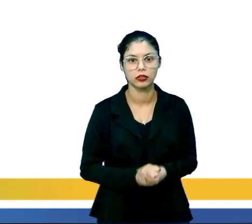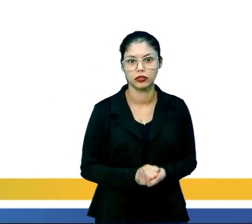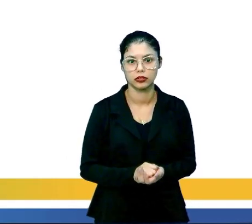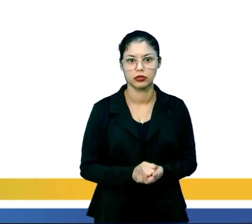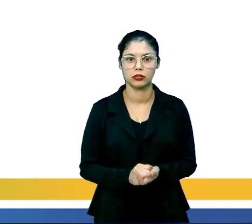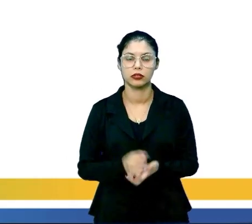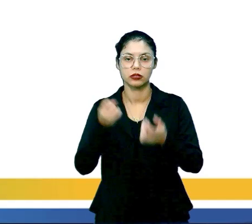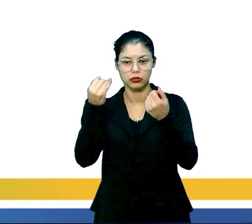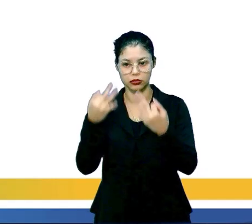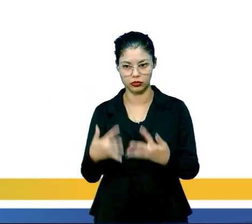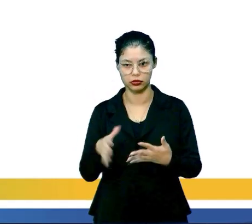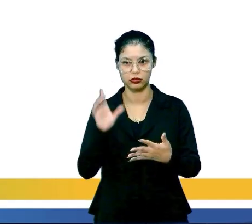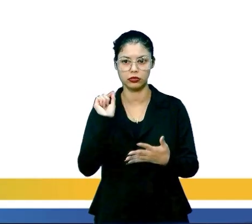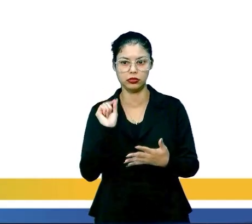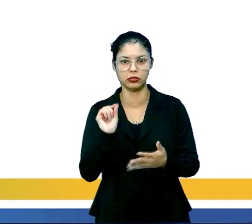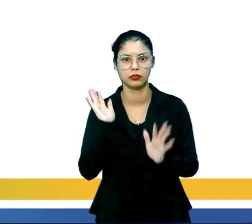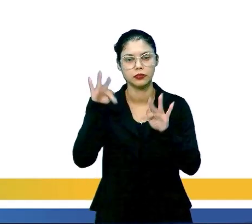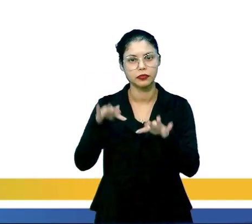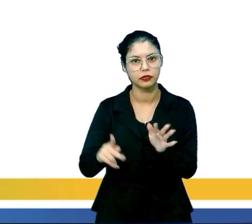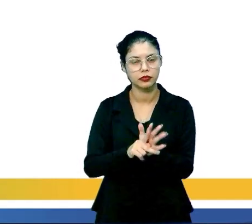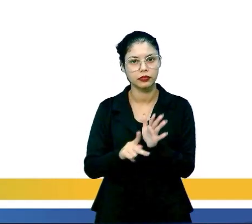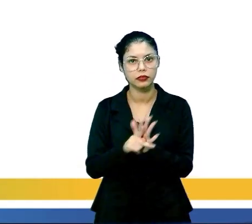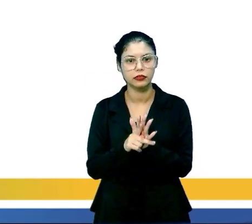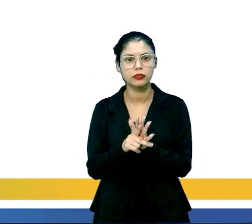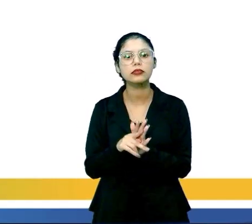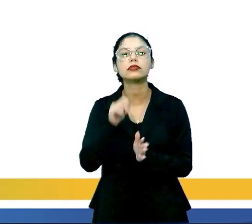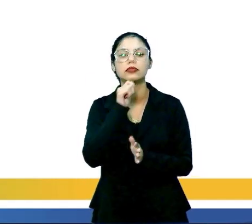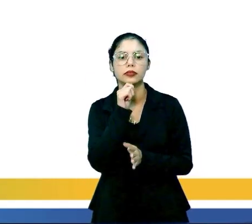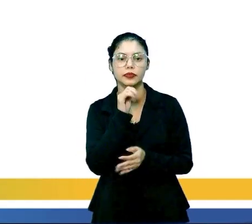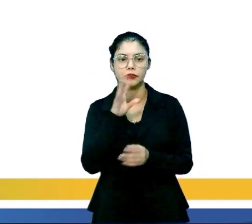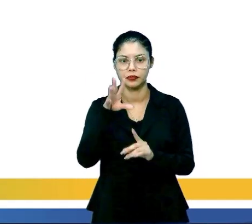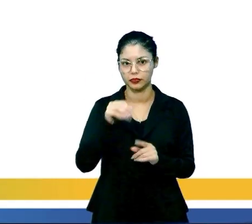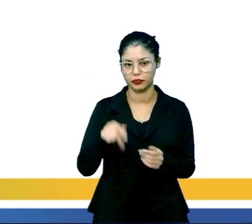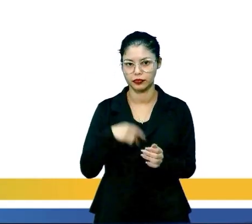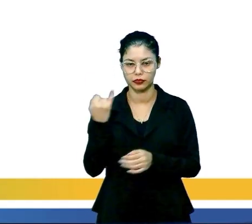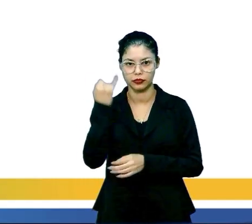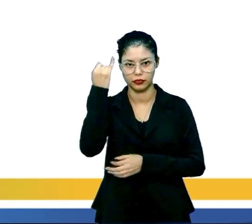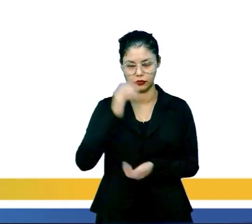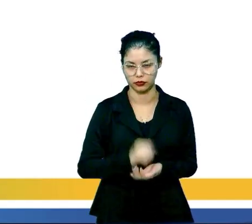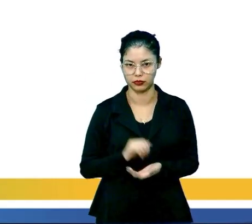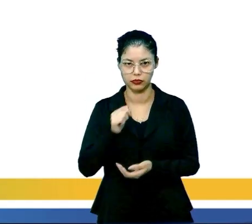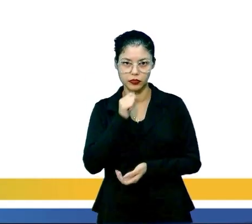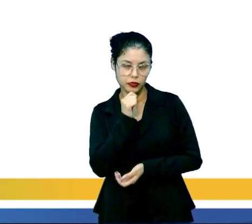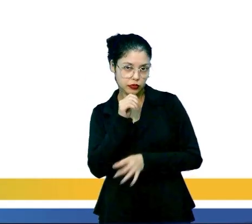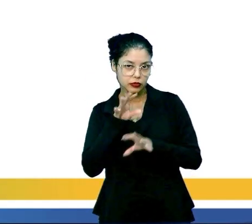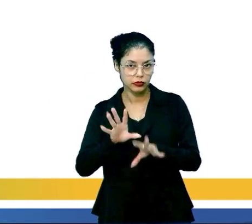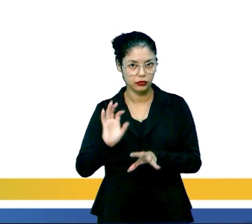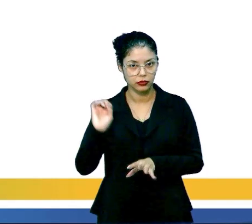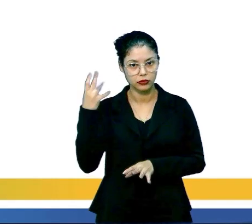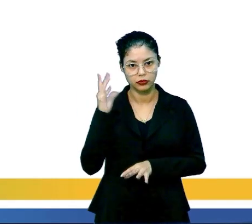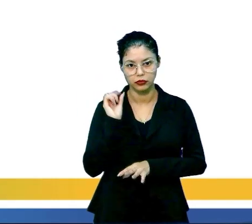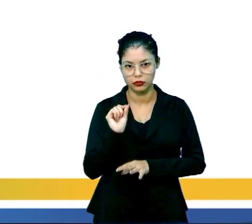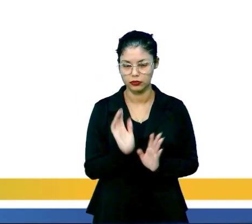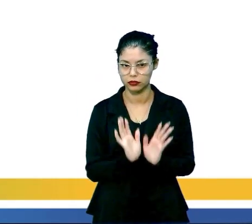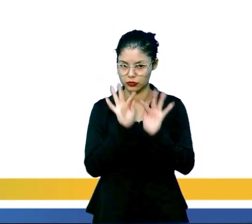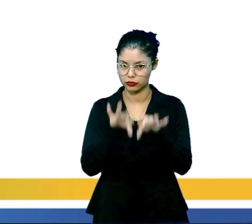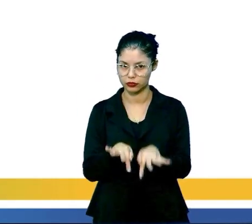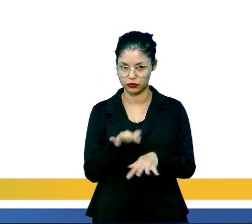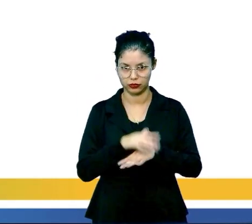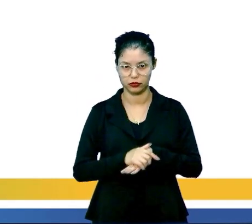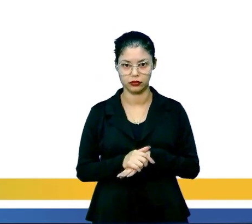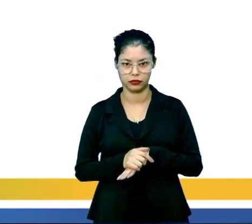exemplos e explicações para comprovar esse meu tópico frasal. E aí, logo em seguida, é que eu trago a